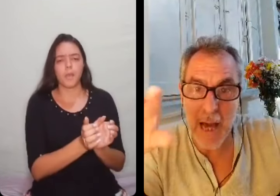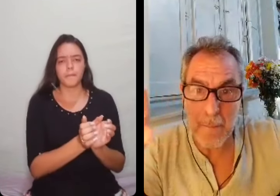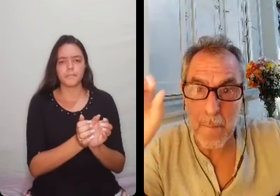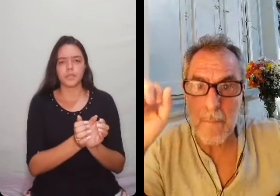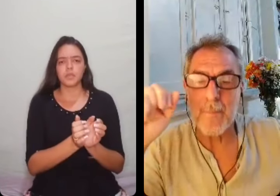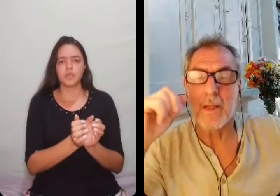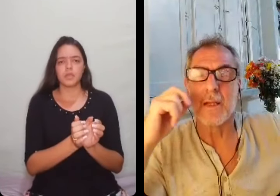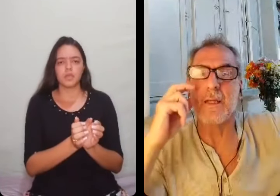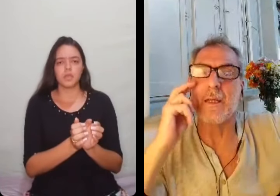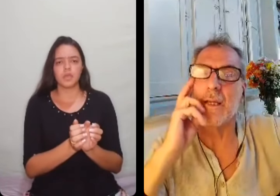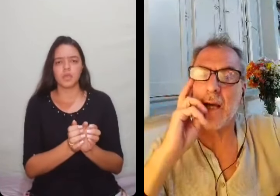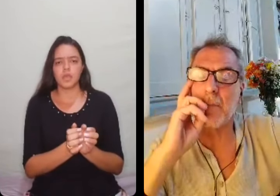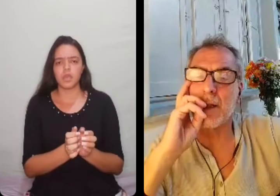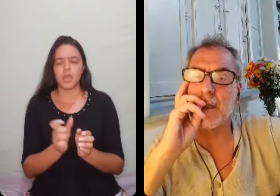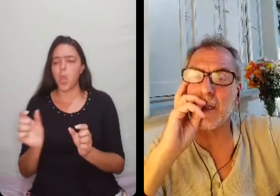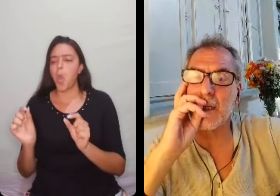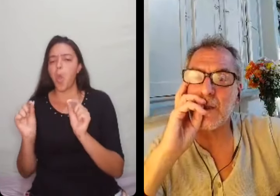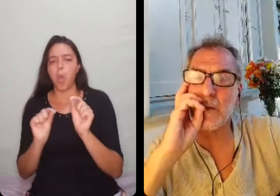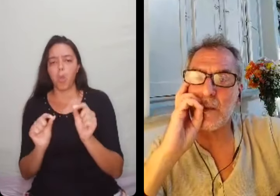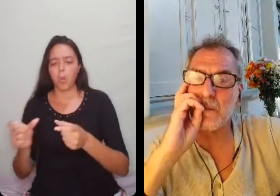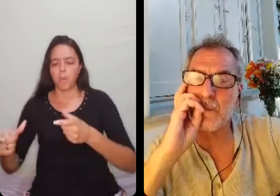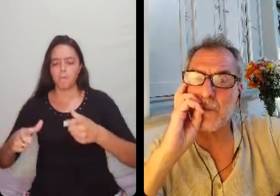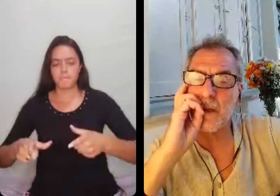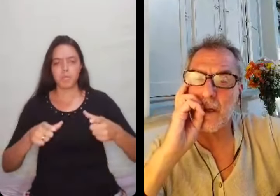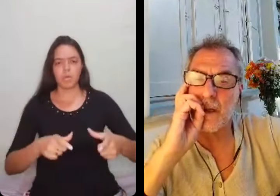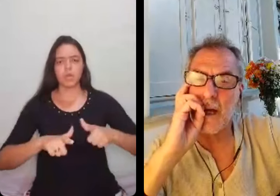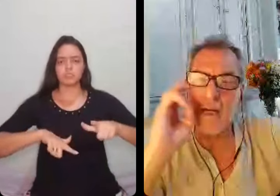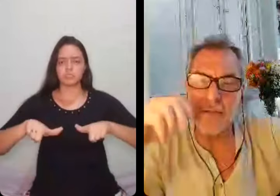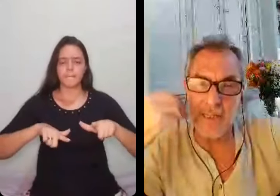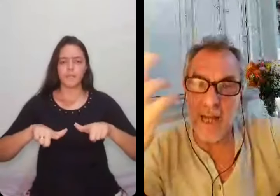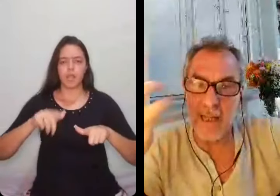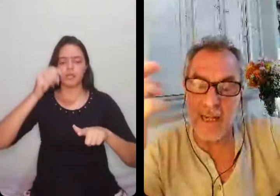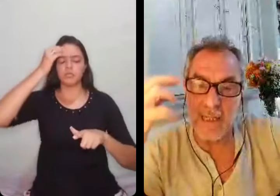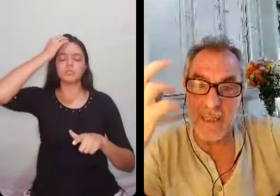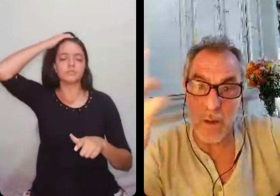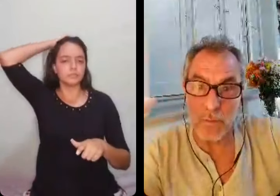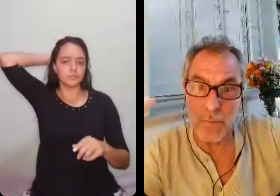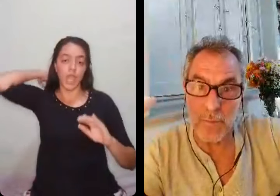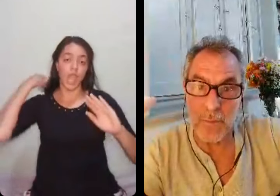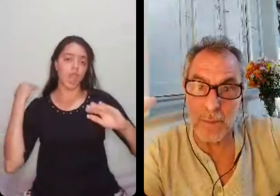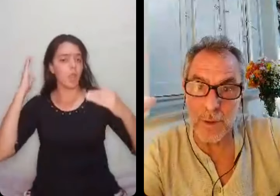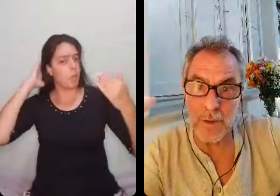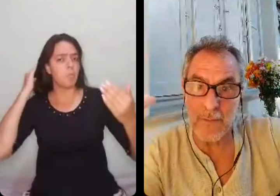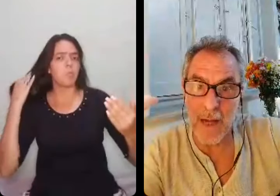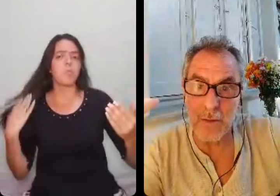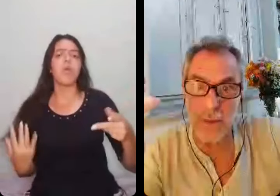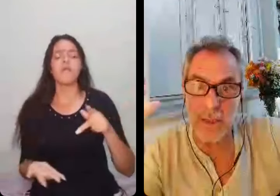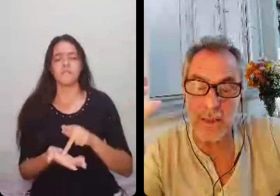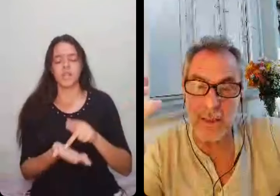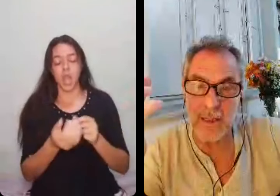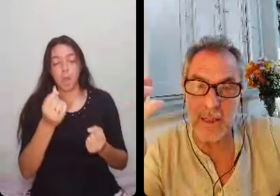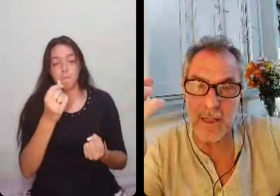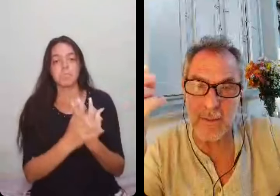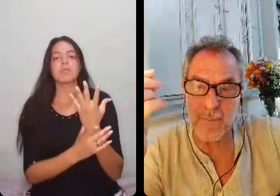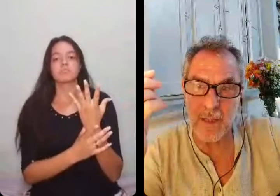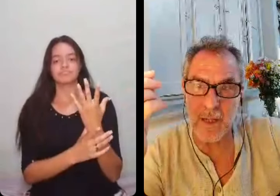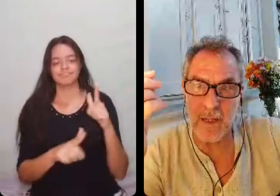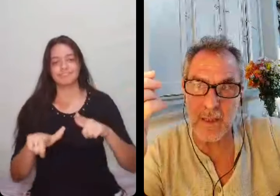trabalhar e, a partir disso, dar a liberdade de criação. Depois, o trabalho é